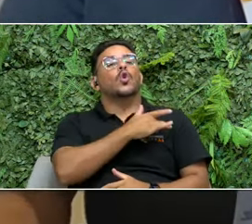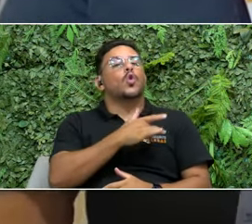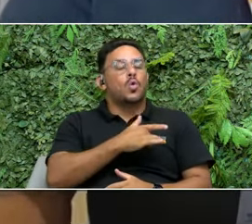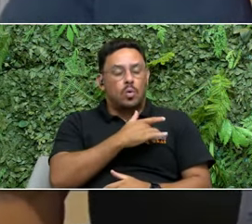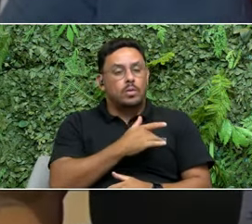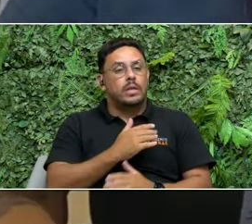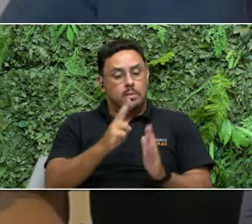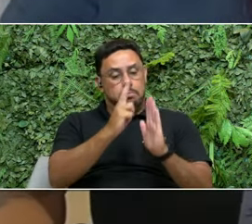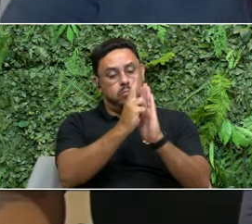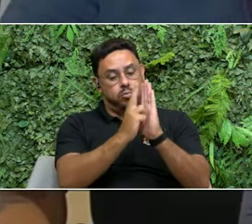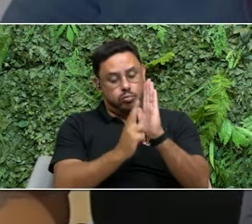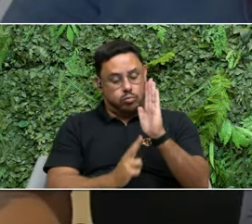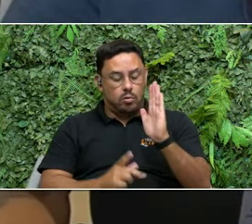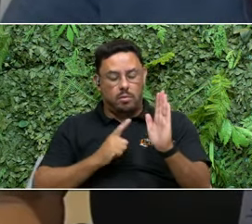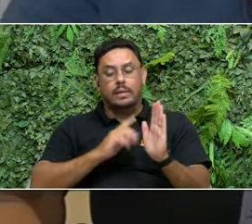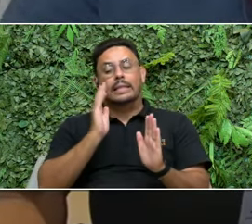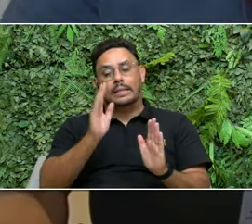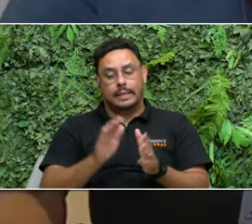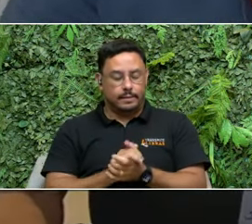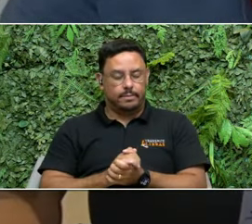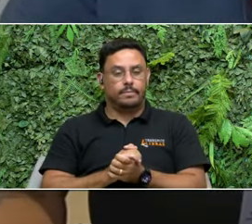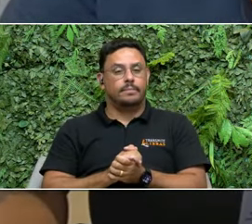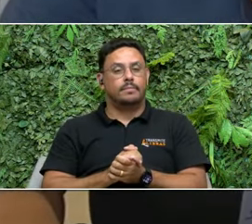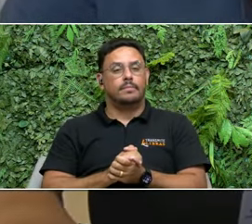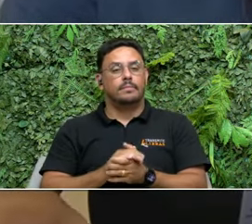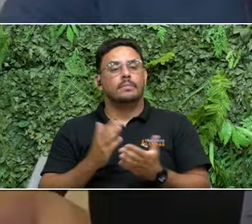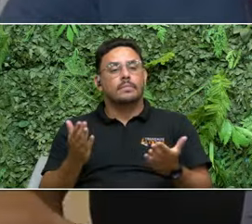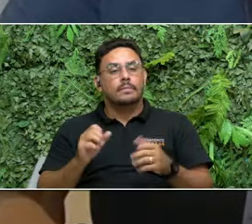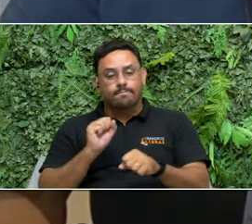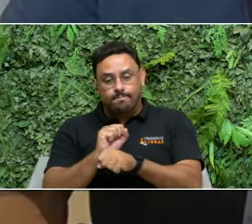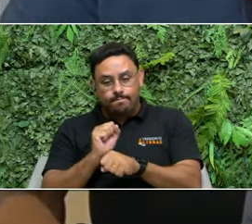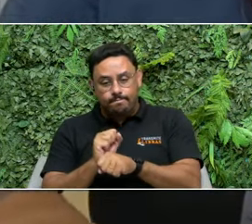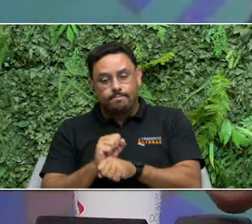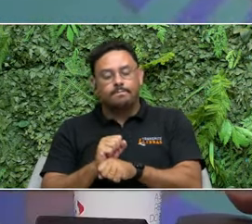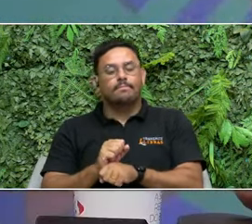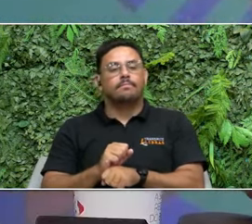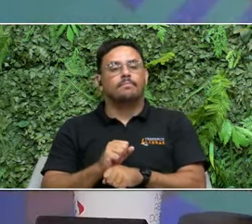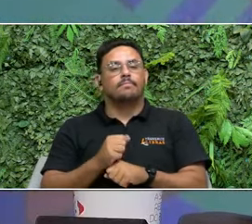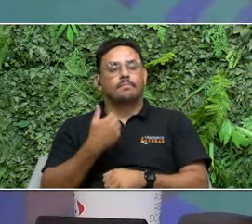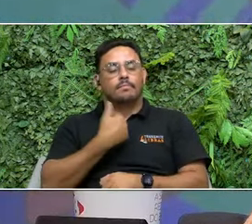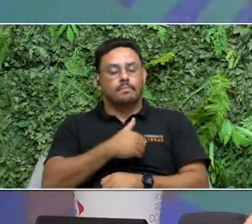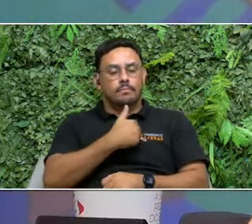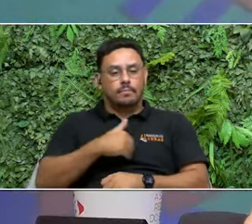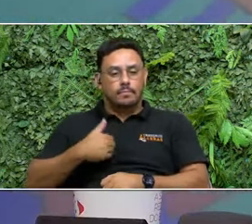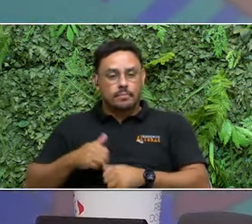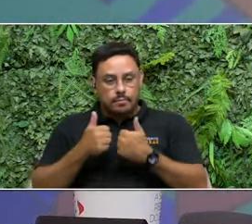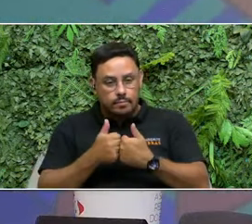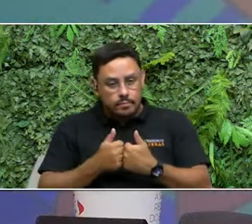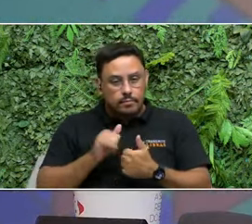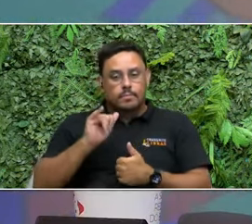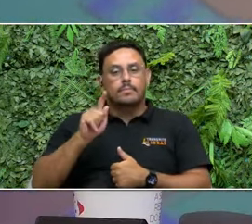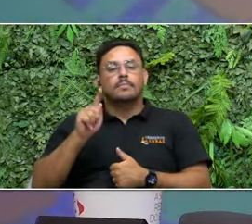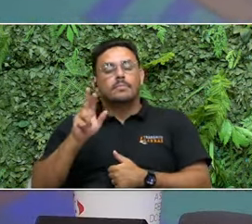mãos a escalação do cruzeirão daqui a pouquinho a do Atlético já saiu também